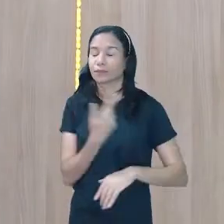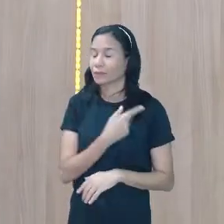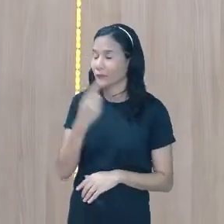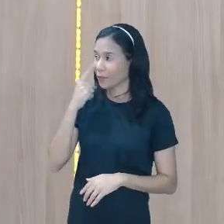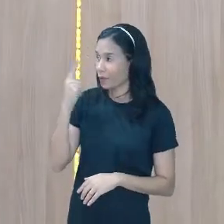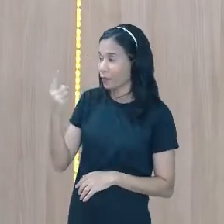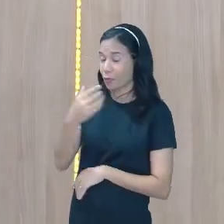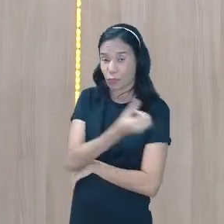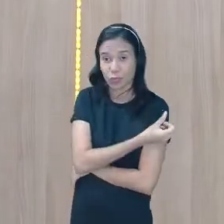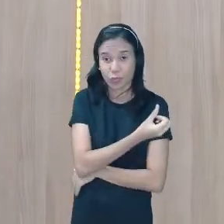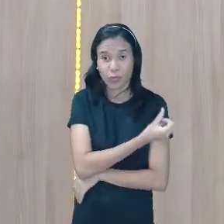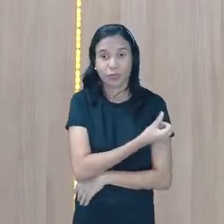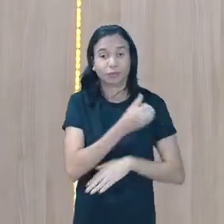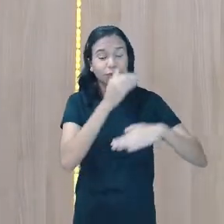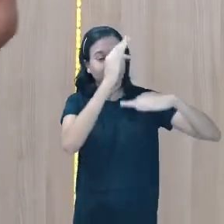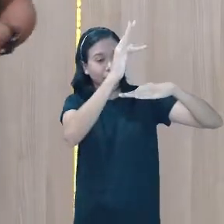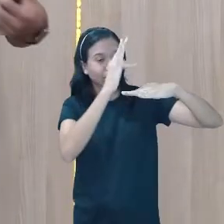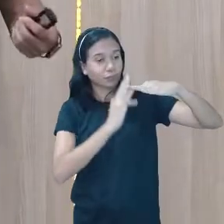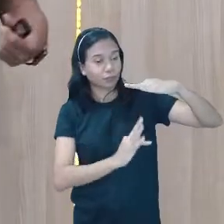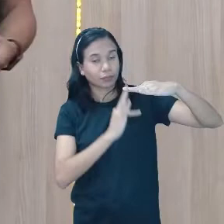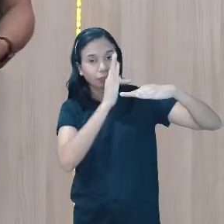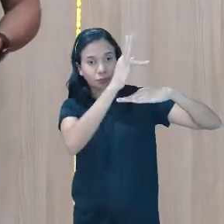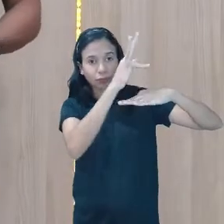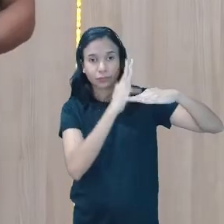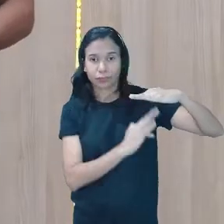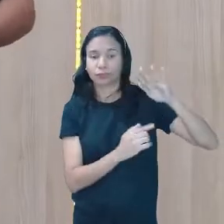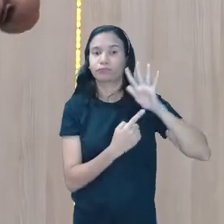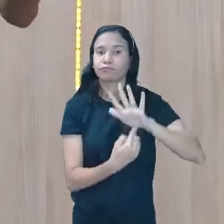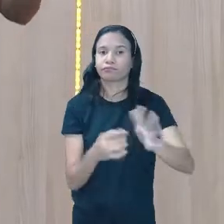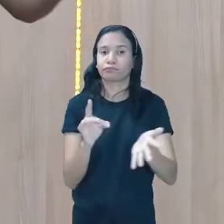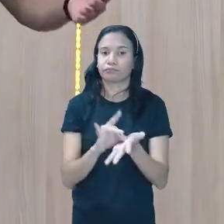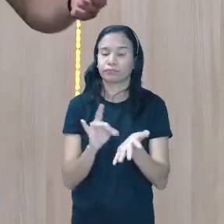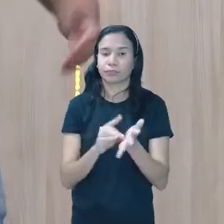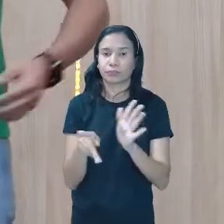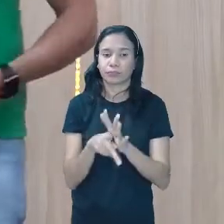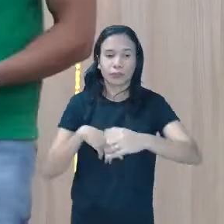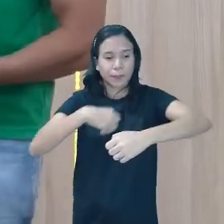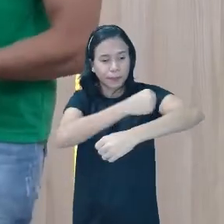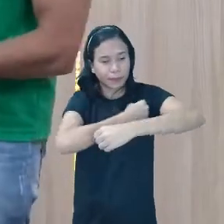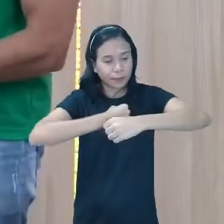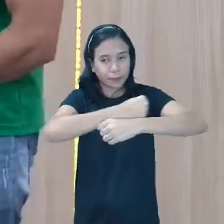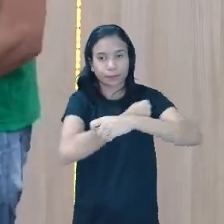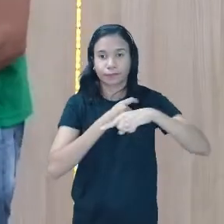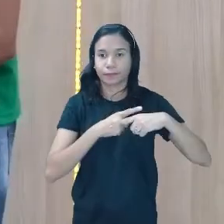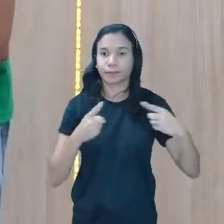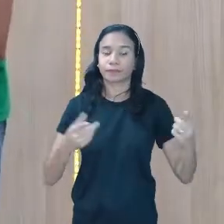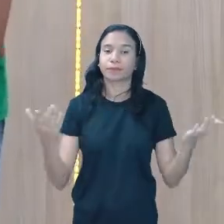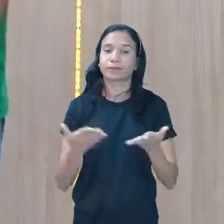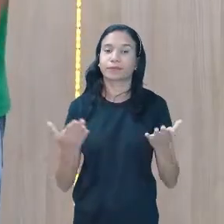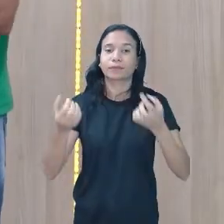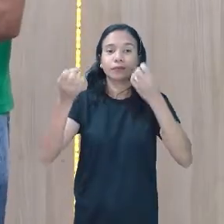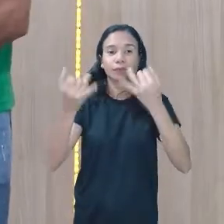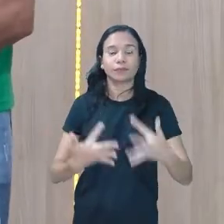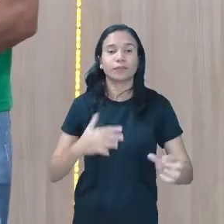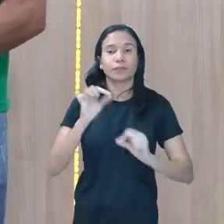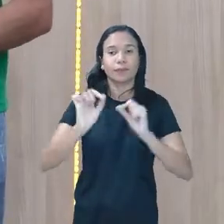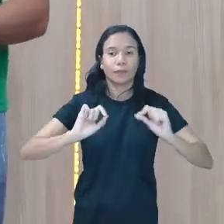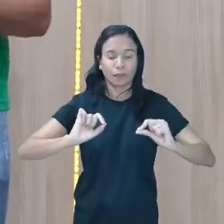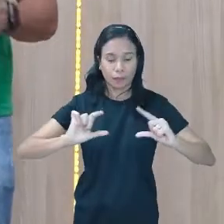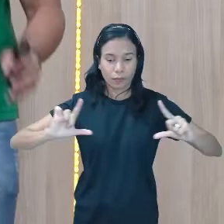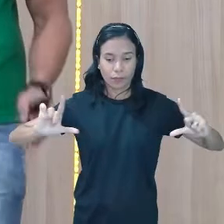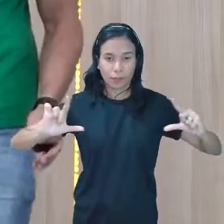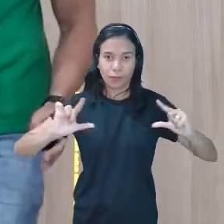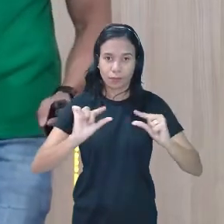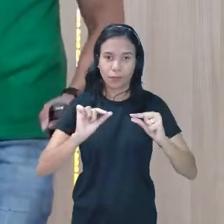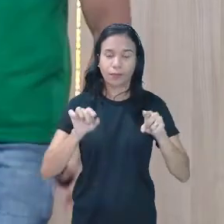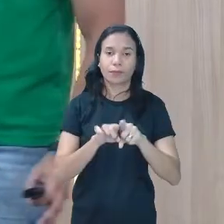6º ano, tá? Que essas frações elas aparecem muito nas receitas. Mas estamos falando aqui de proporção e